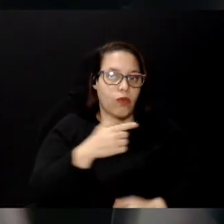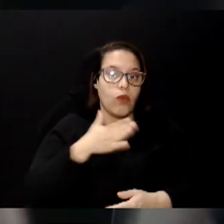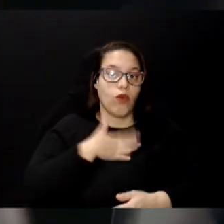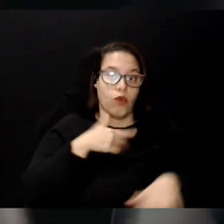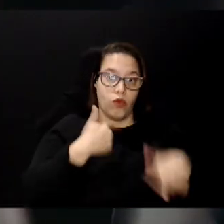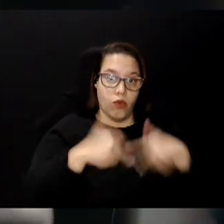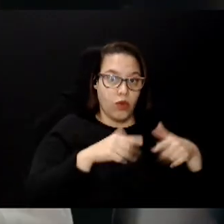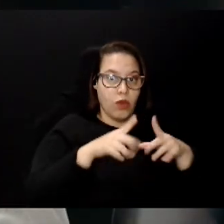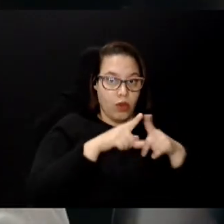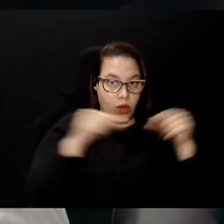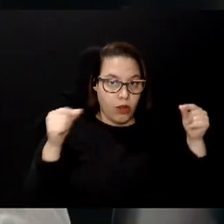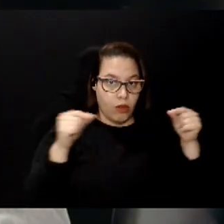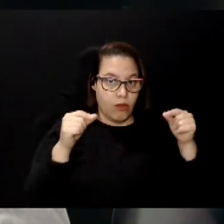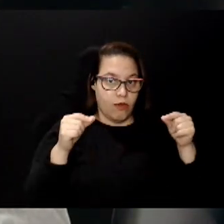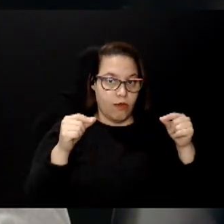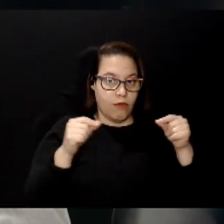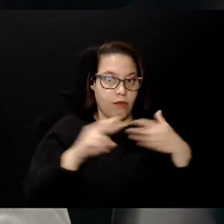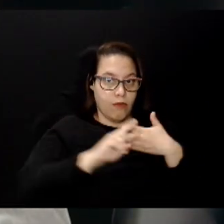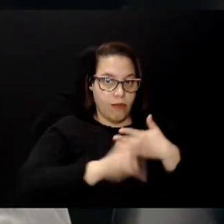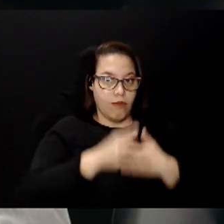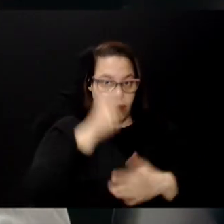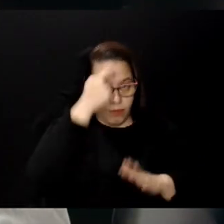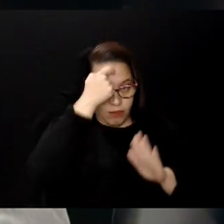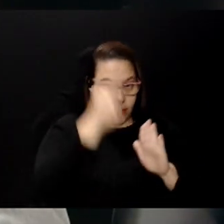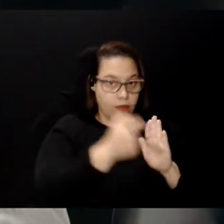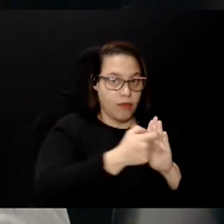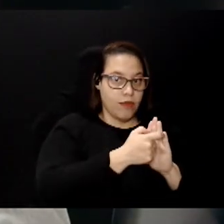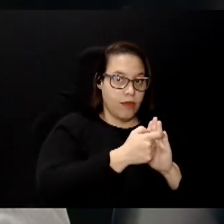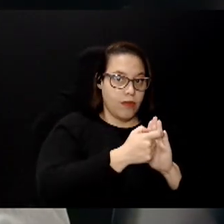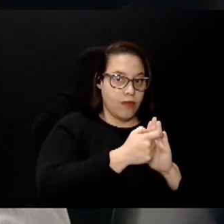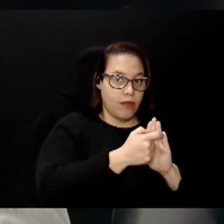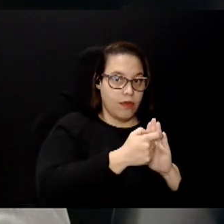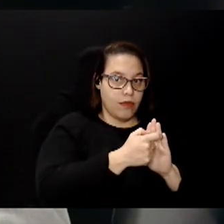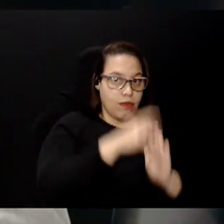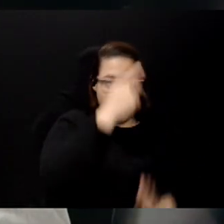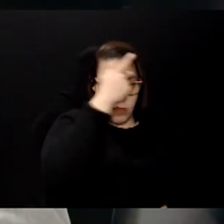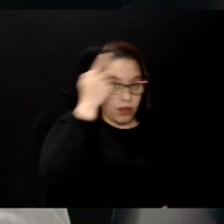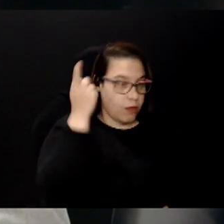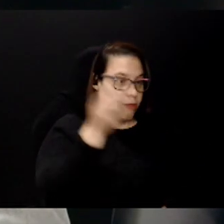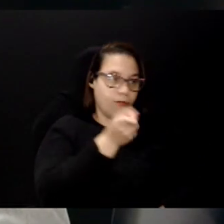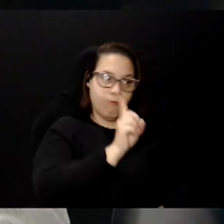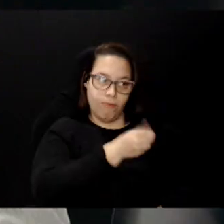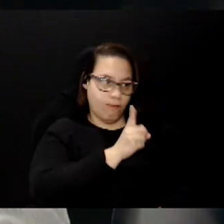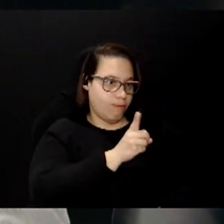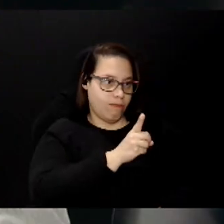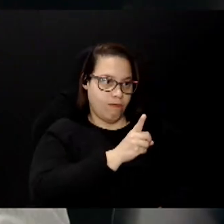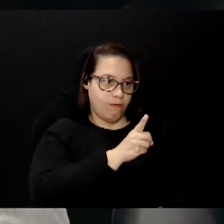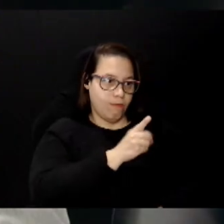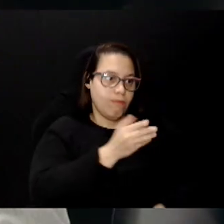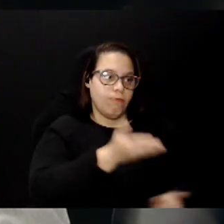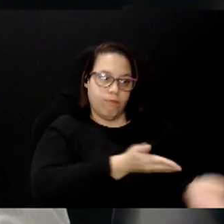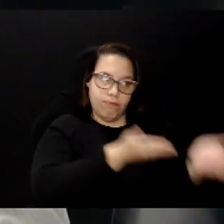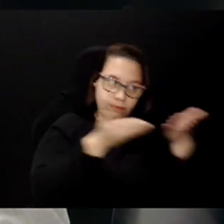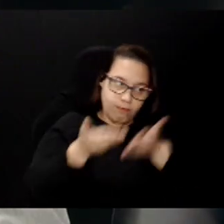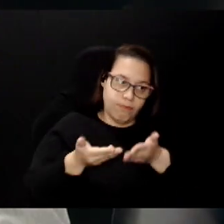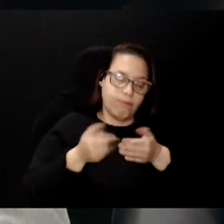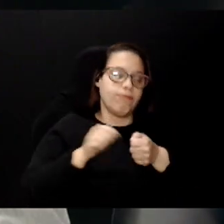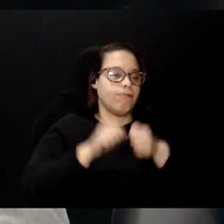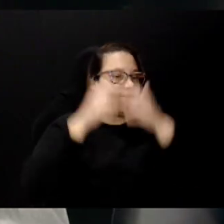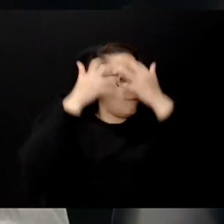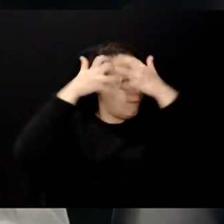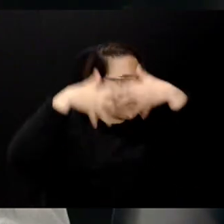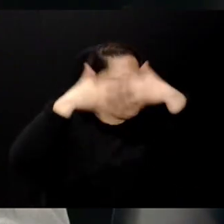vai ser impactado pela IA, né? Gente, provavelmente não, tá? E eu convido todo mundo a fazer uma reflexão sobre a história da